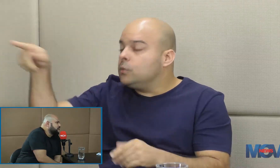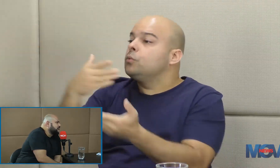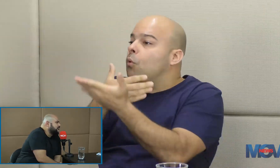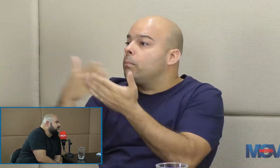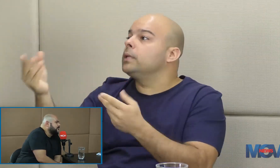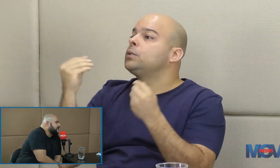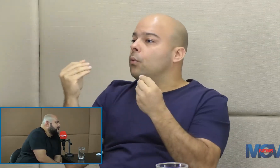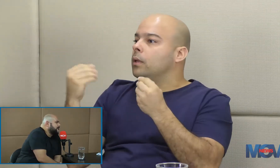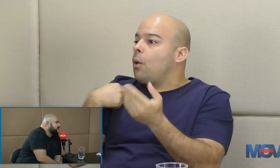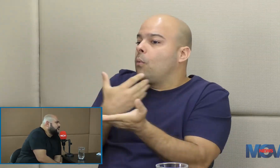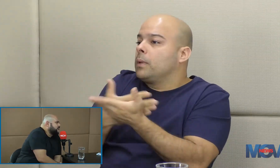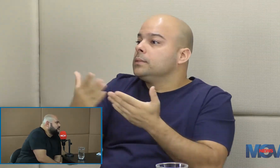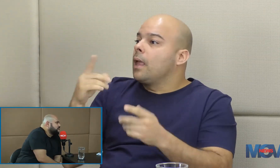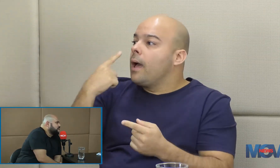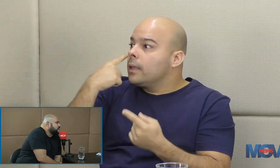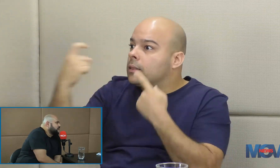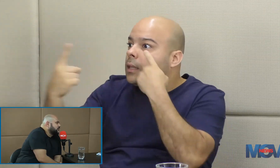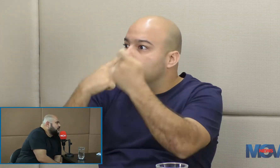de mundo.